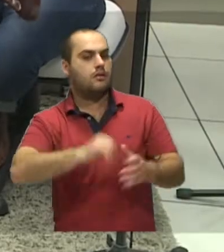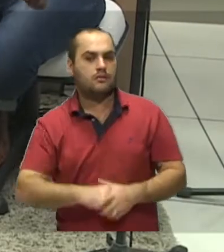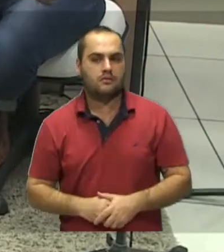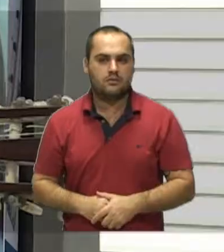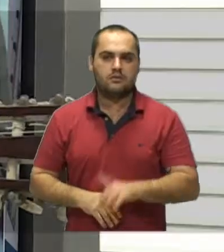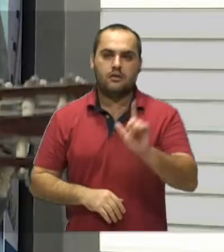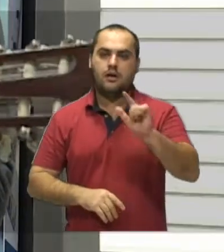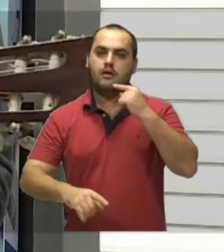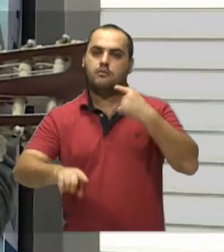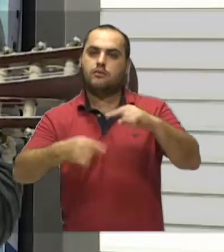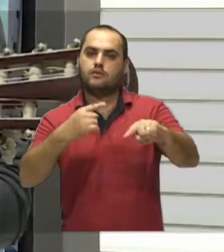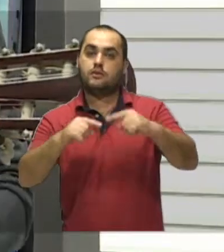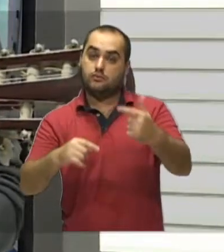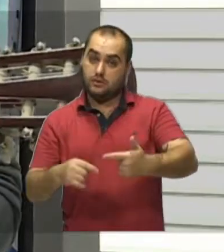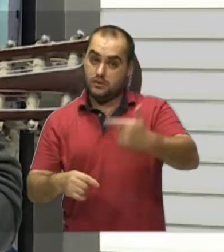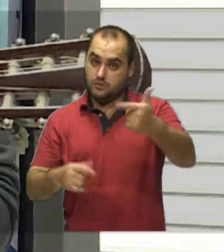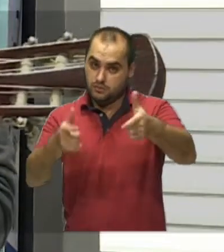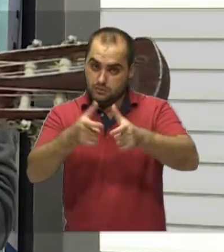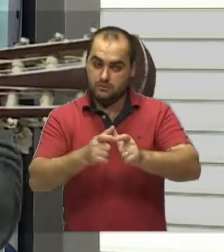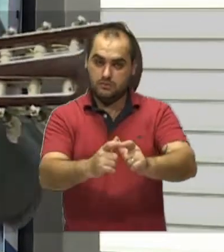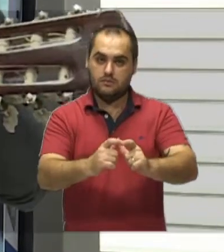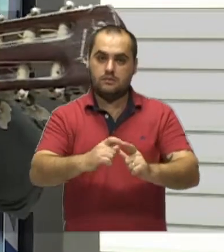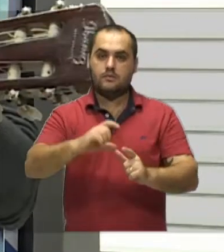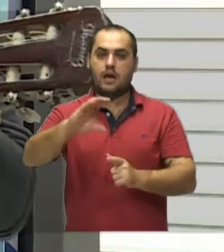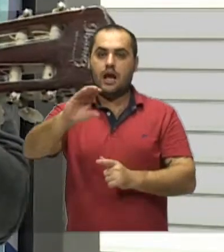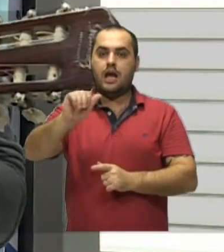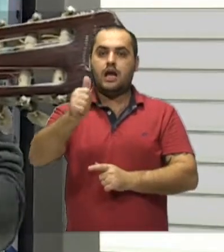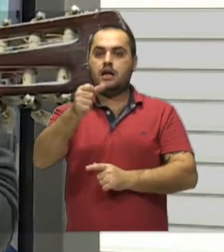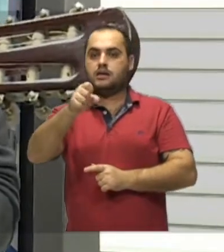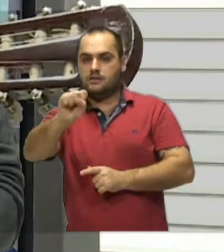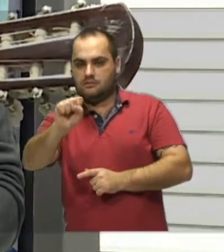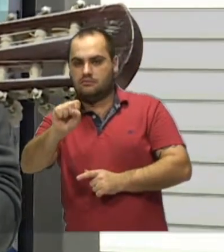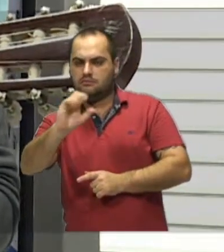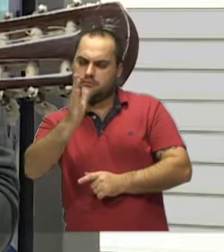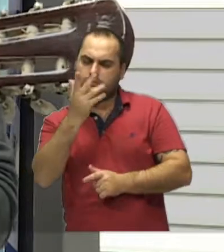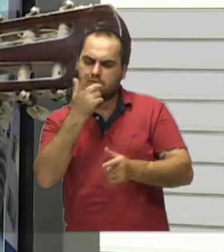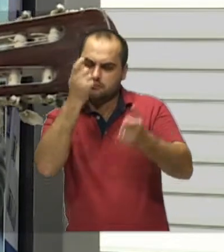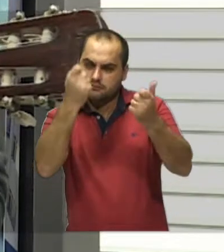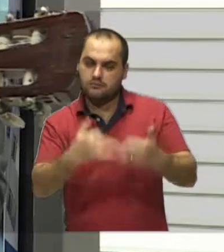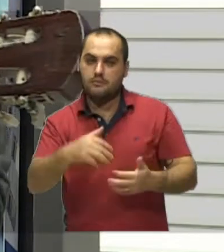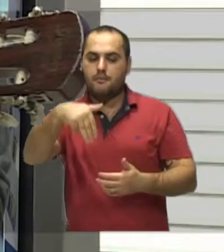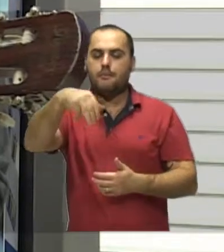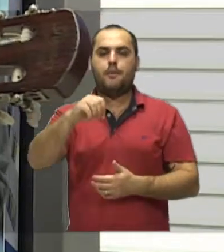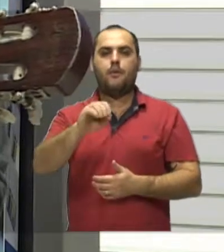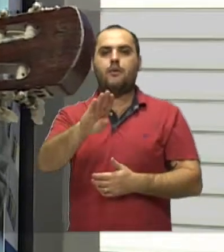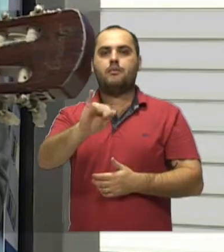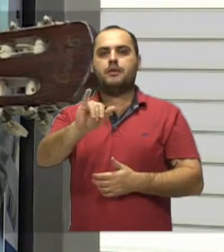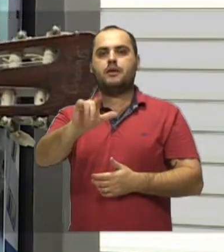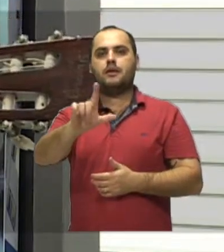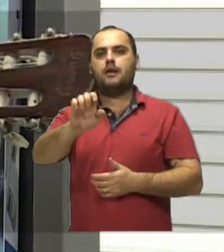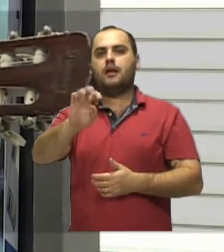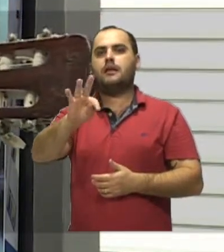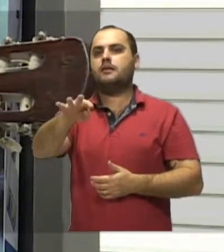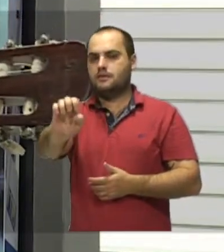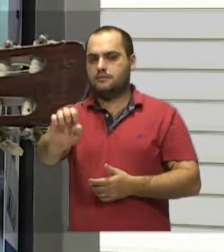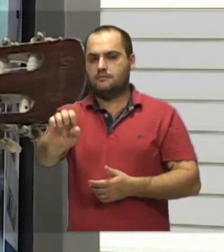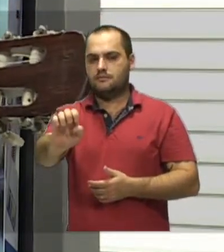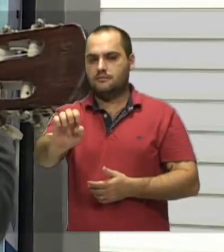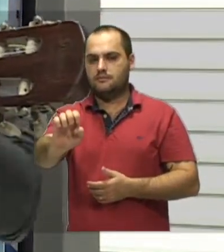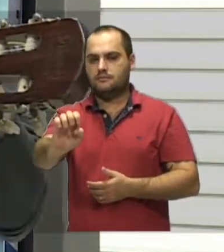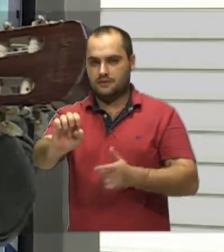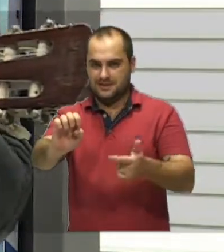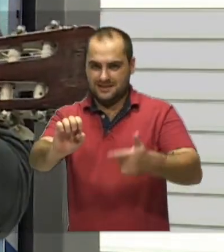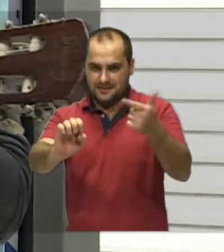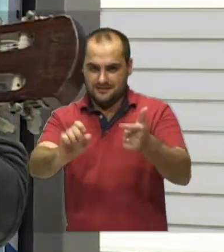uma música do segundo disco, que é o Casa, a gente já vai falar deles, né? Chama-se Mobilete, que é uma música minha, que a partir do segundo disco